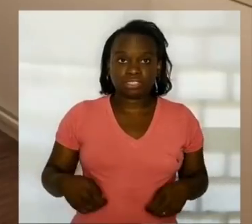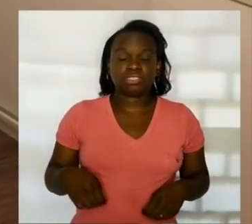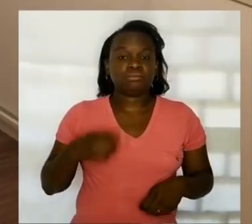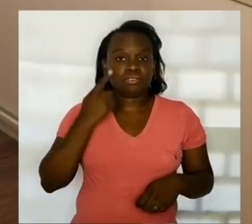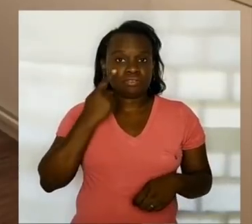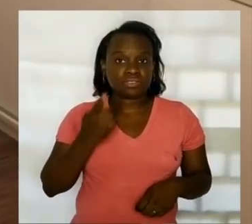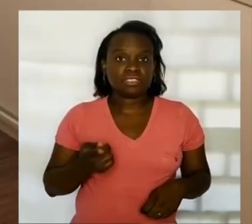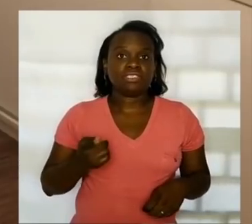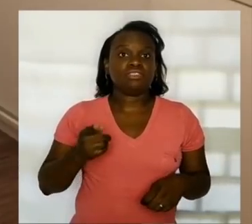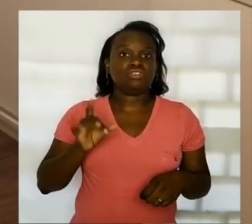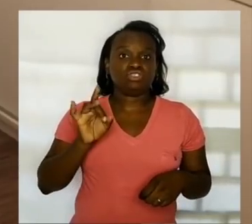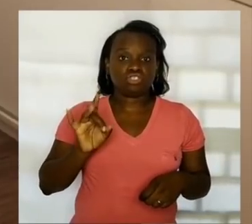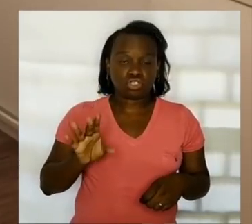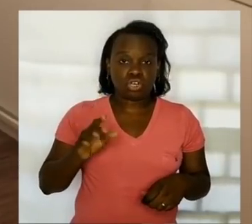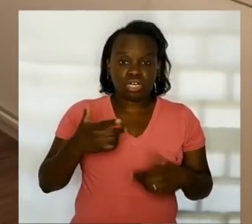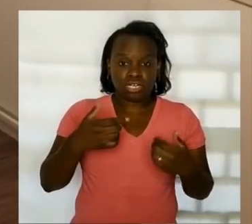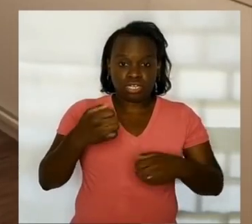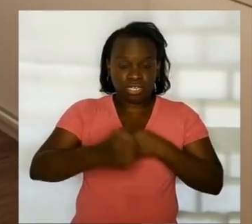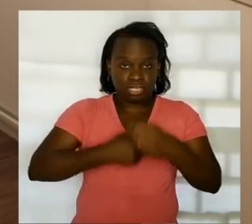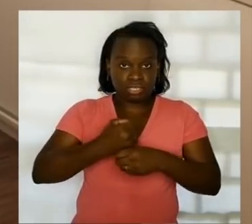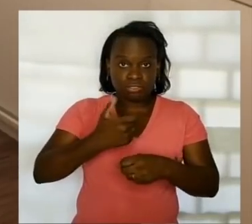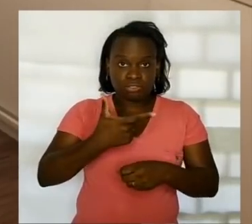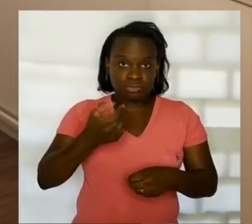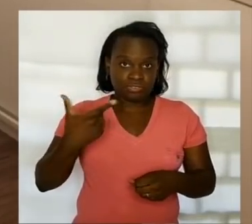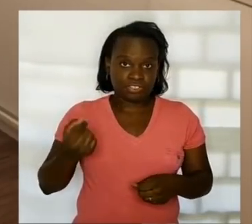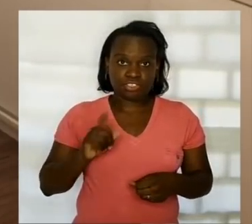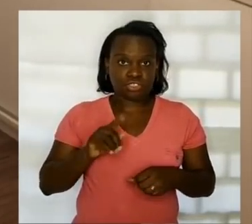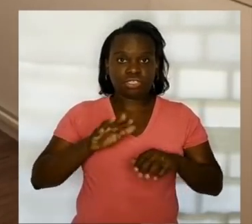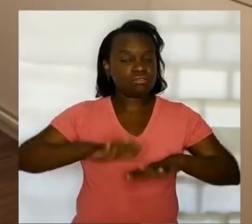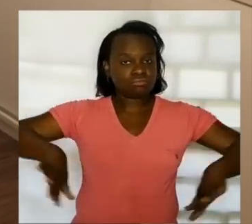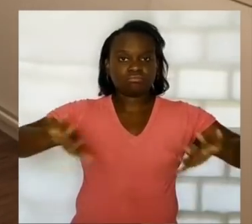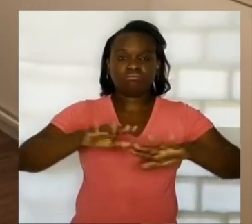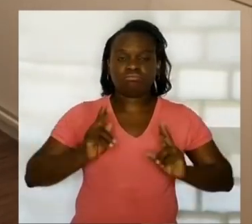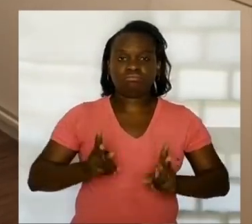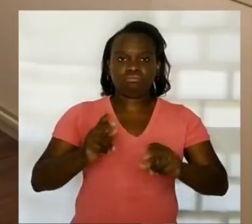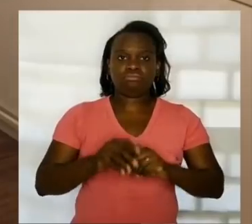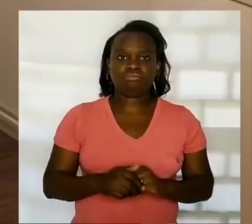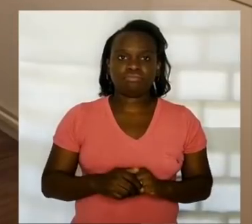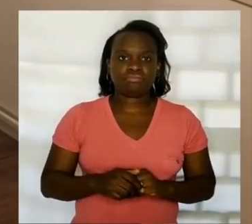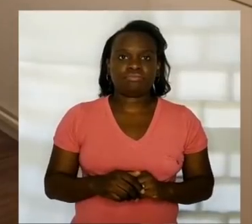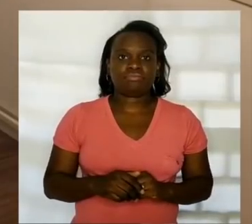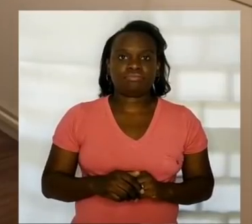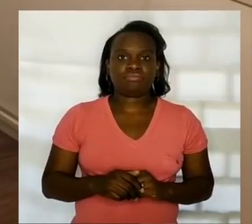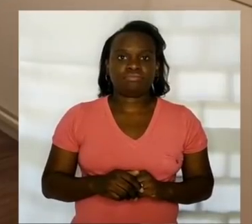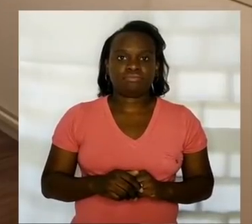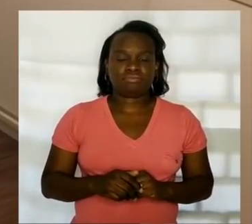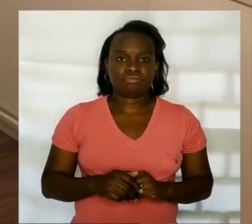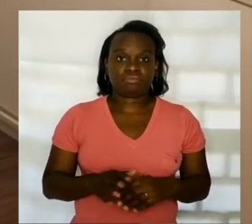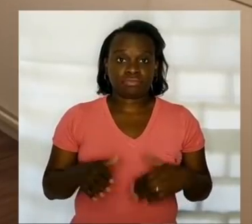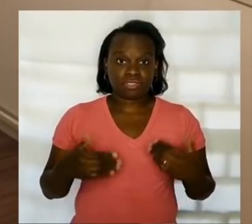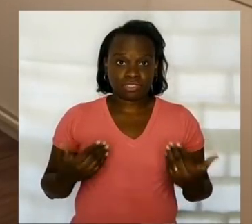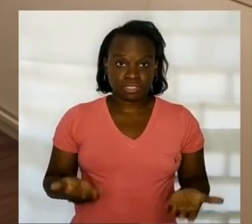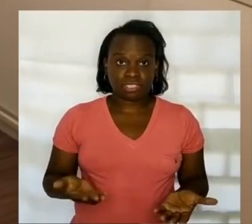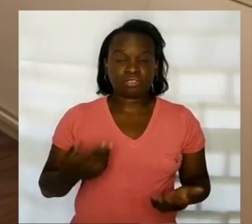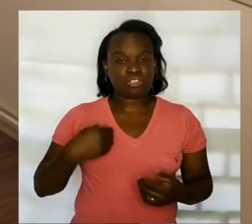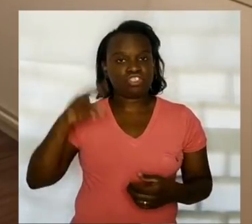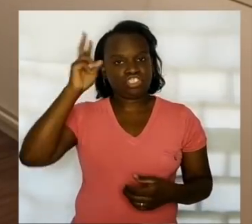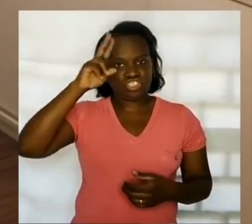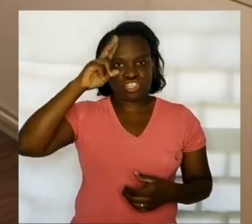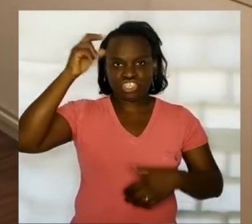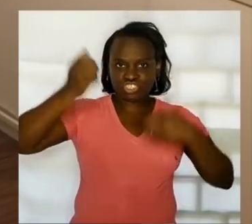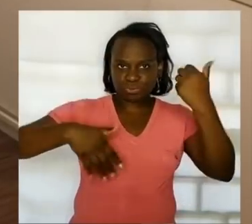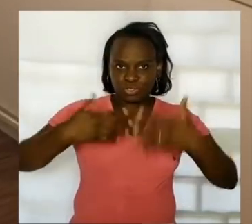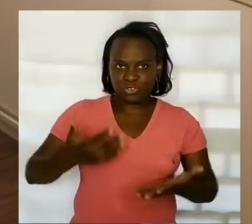o quadrinho e não apenas para o ano de 2020. Então, com a minha